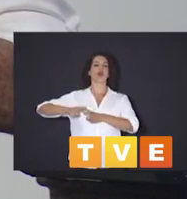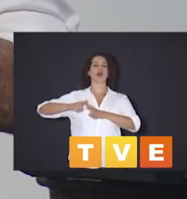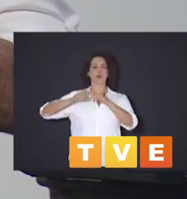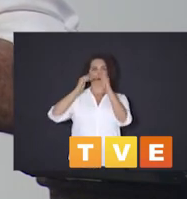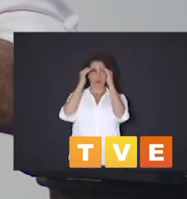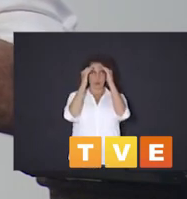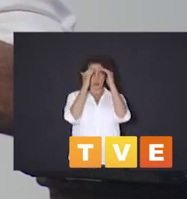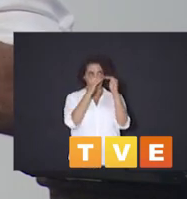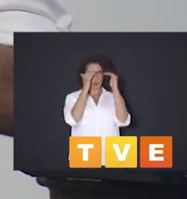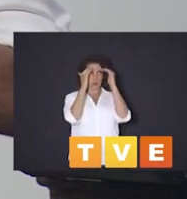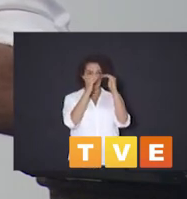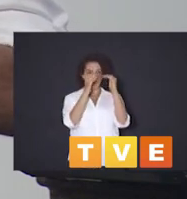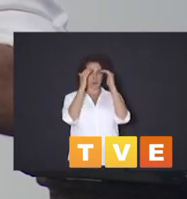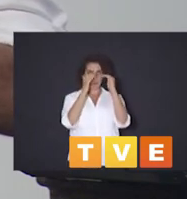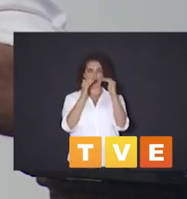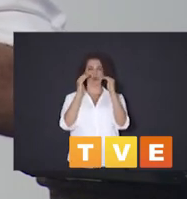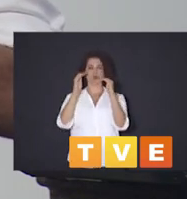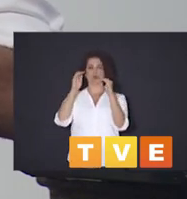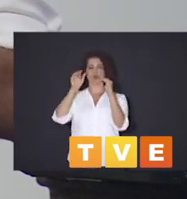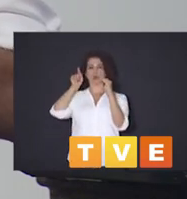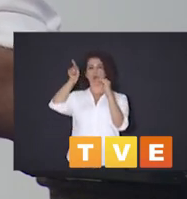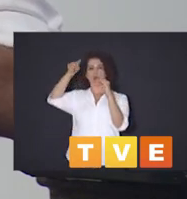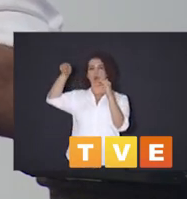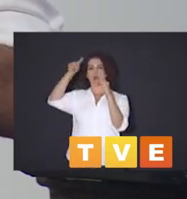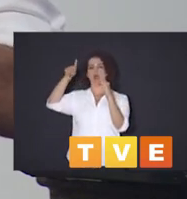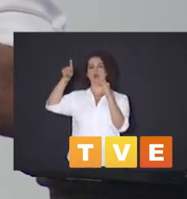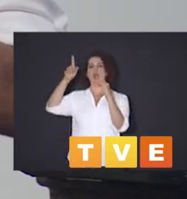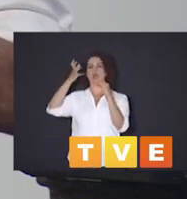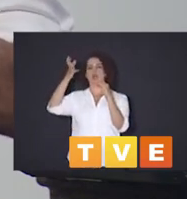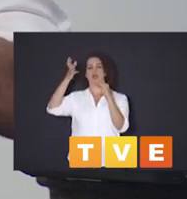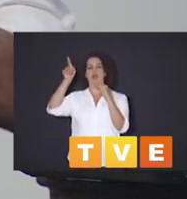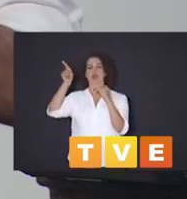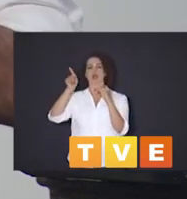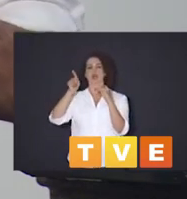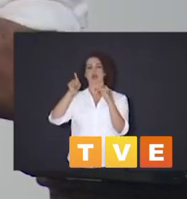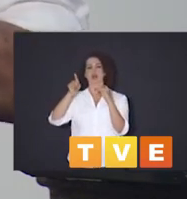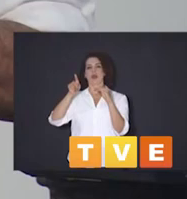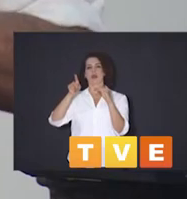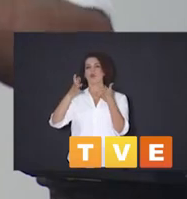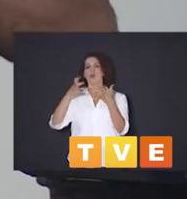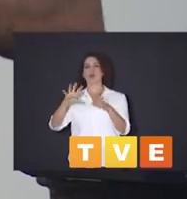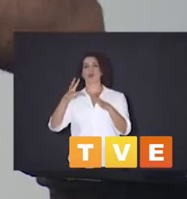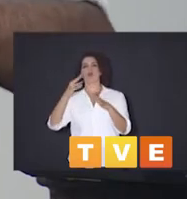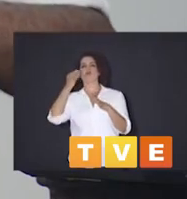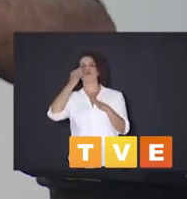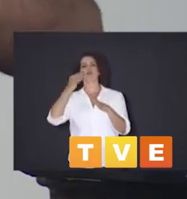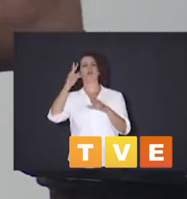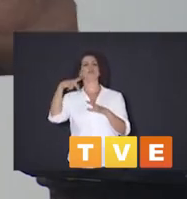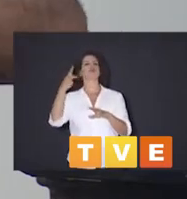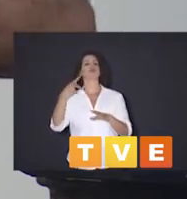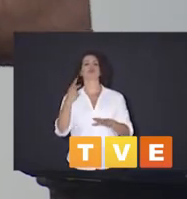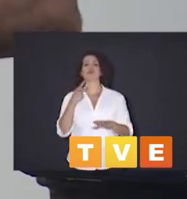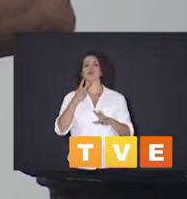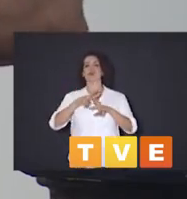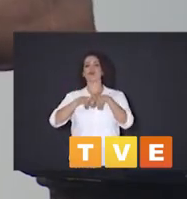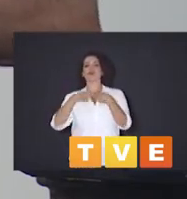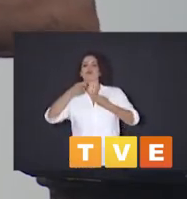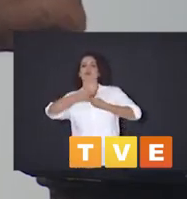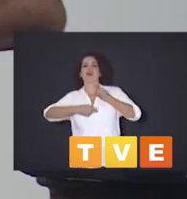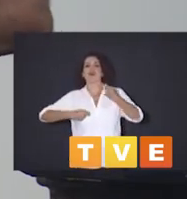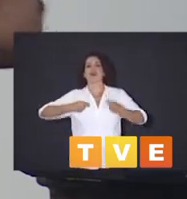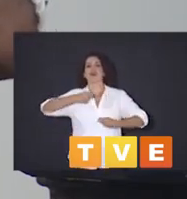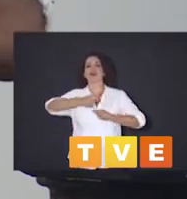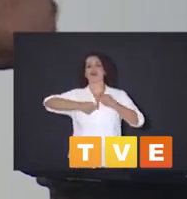aos seus desígnios e as suas orientações do que vivencial campo da política que é o campo da negociação